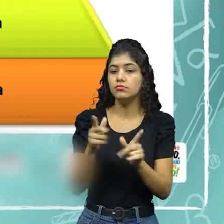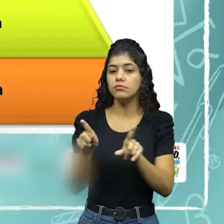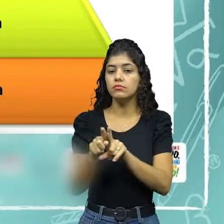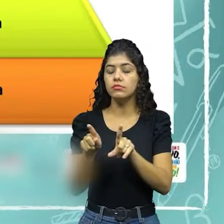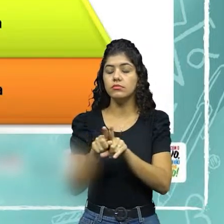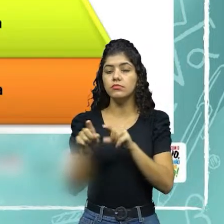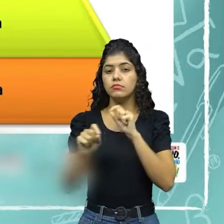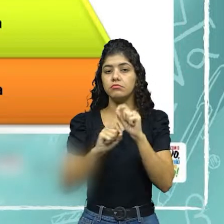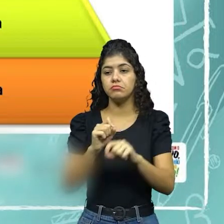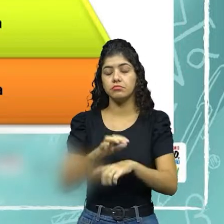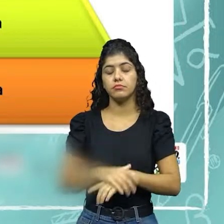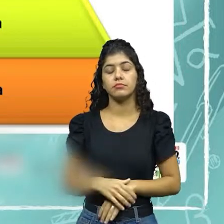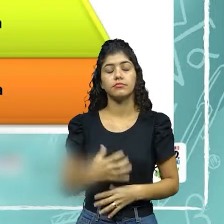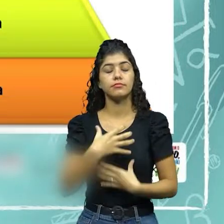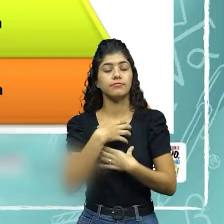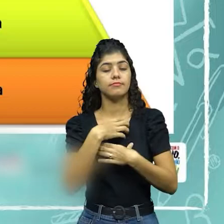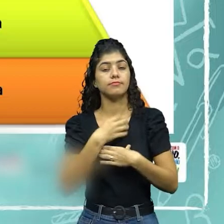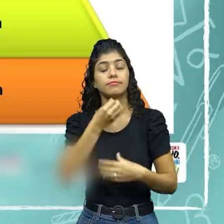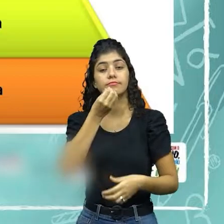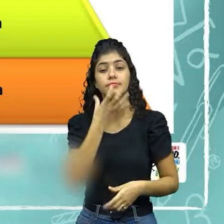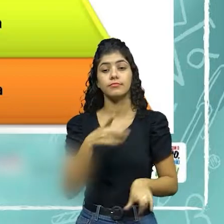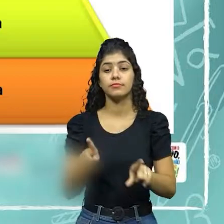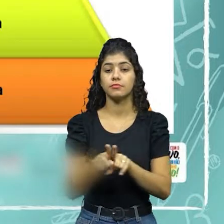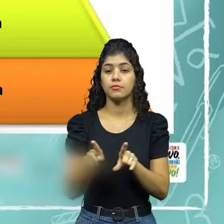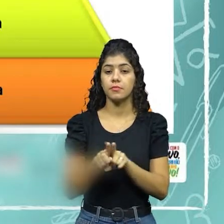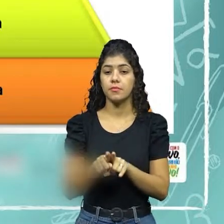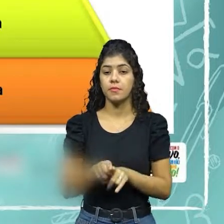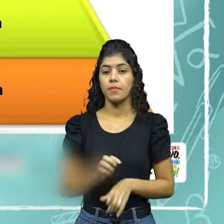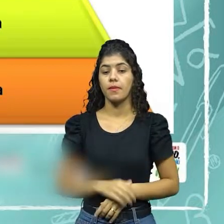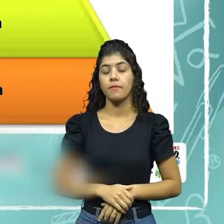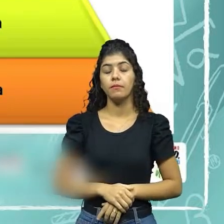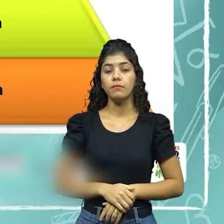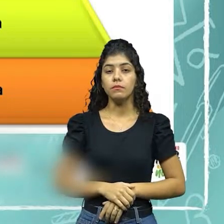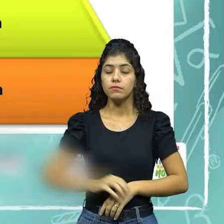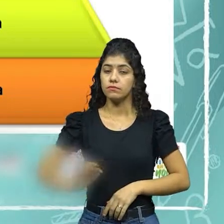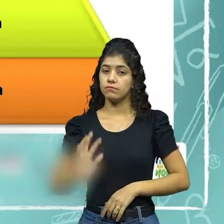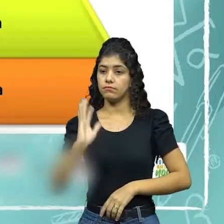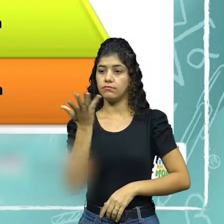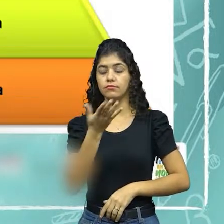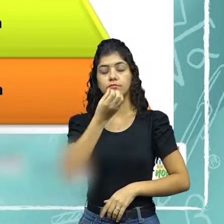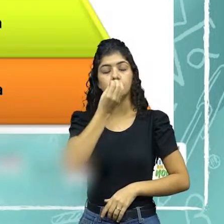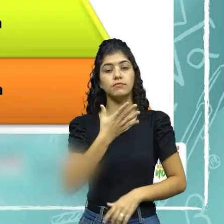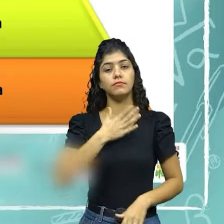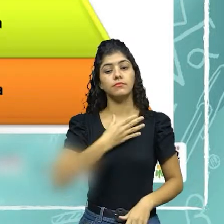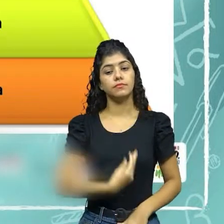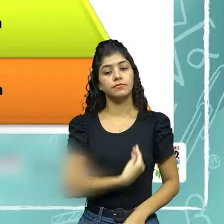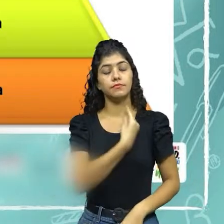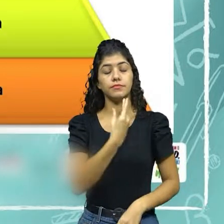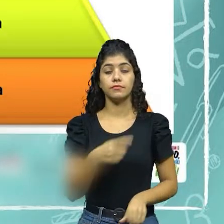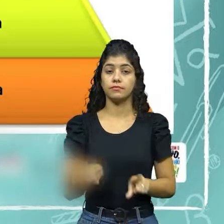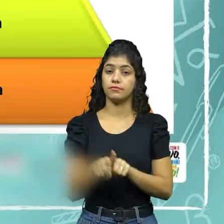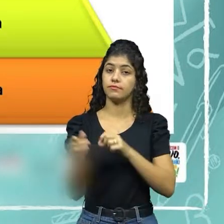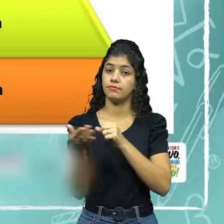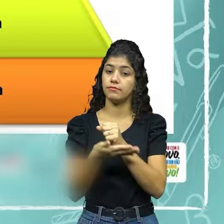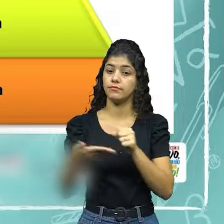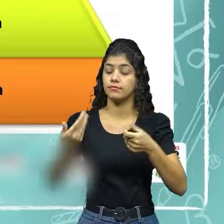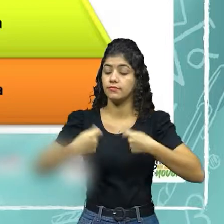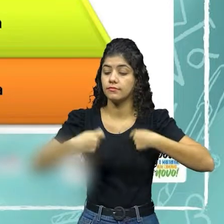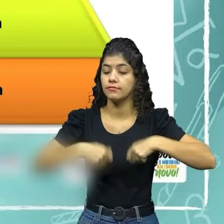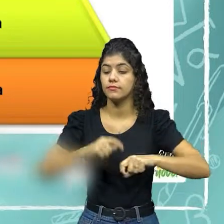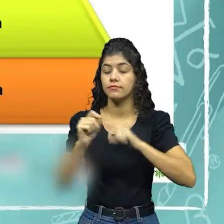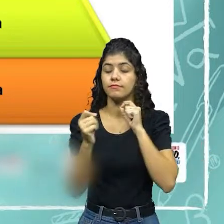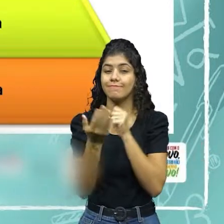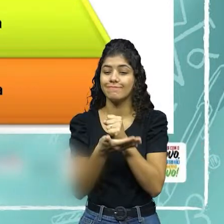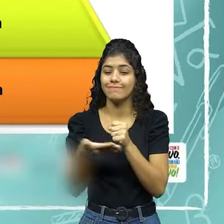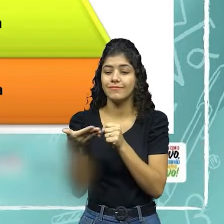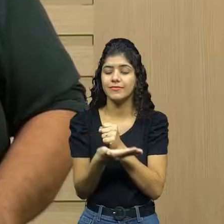que é como eu vou me sentir bem, e autorrealização. Essas necessidades, quando eu falo necessidades, são as coisas mais